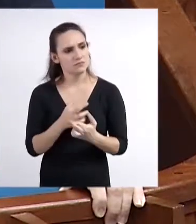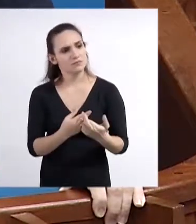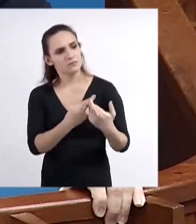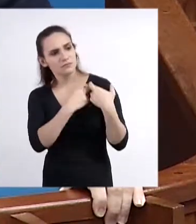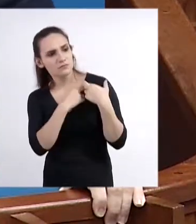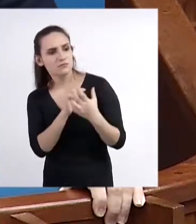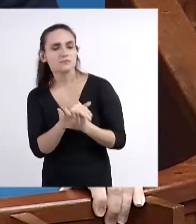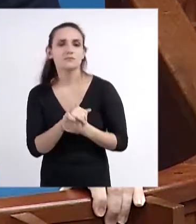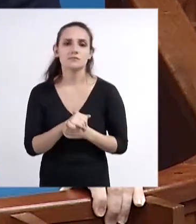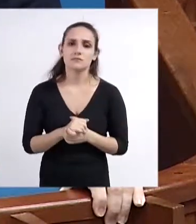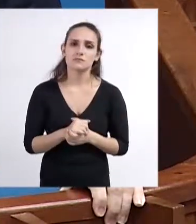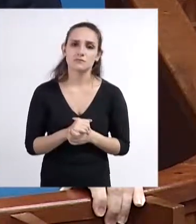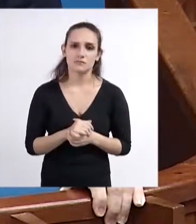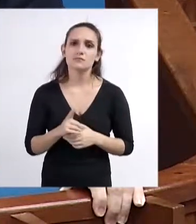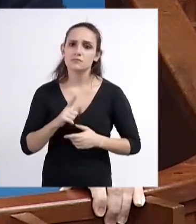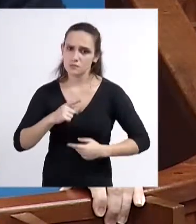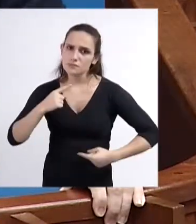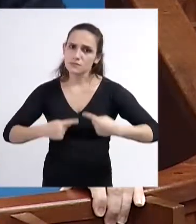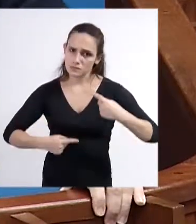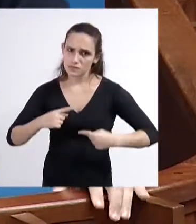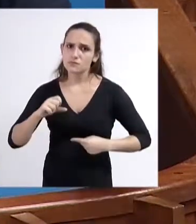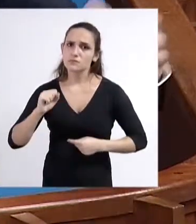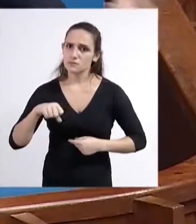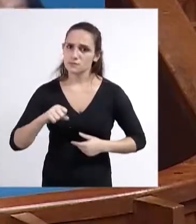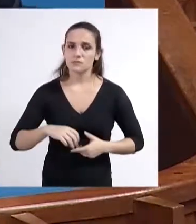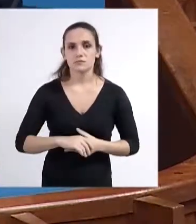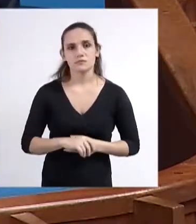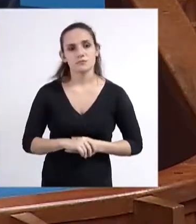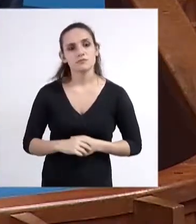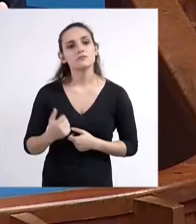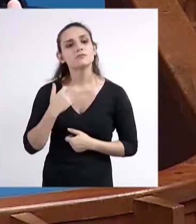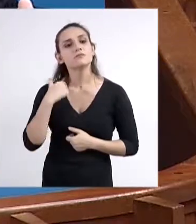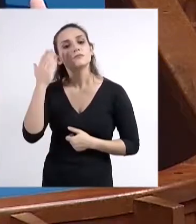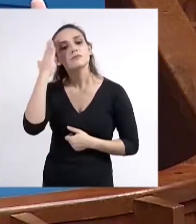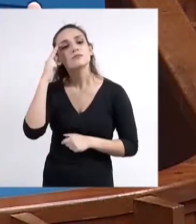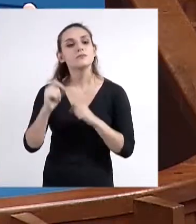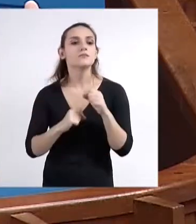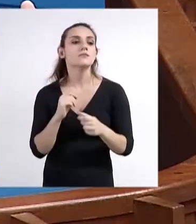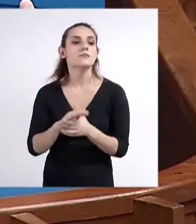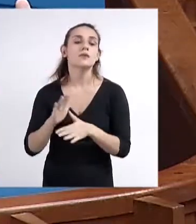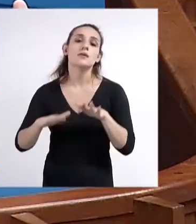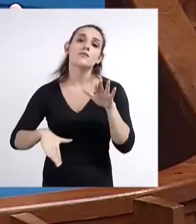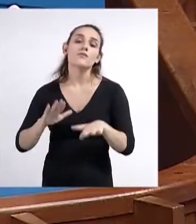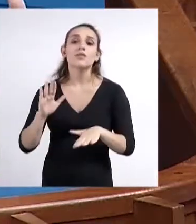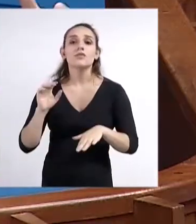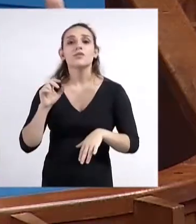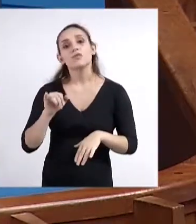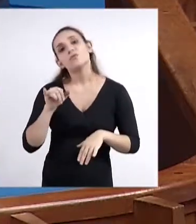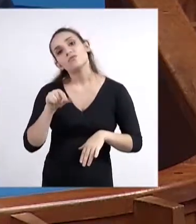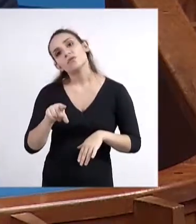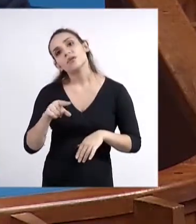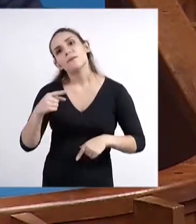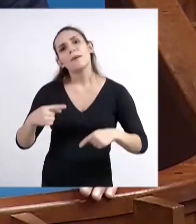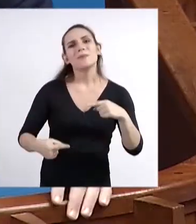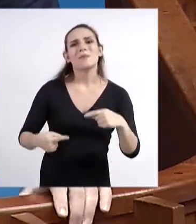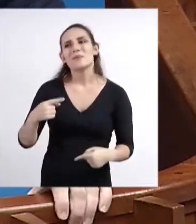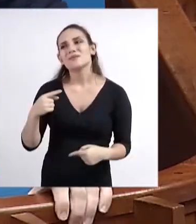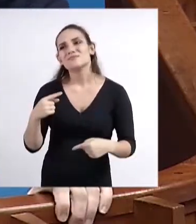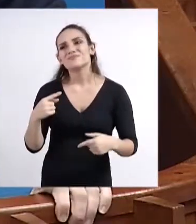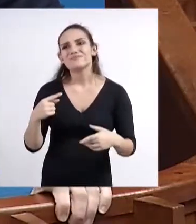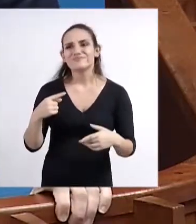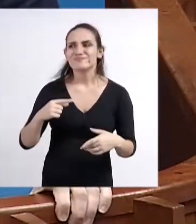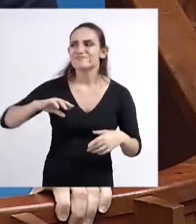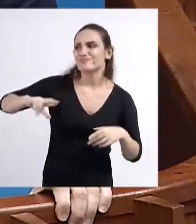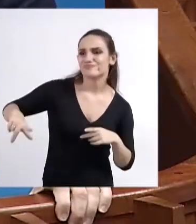dever de trazer o debate. Sabemos que no debate, muitas vezes, um ou outro pode